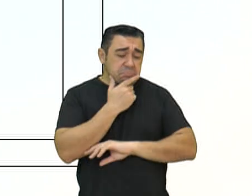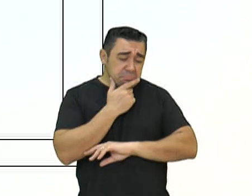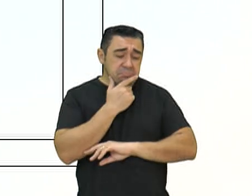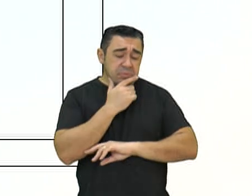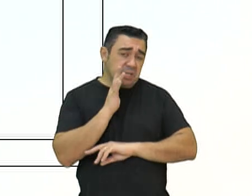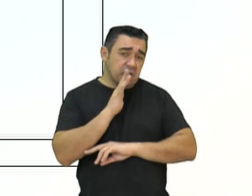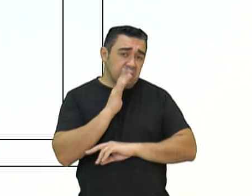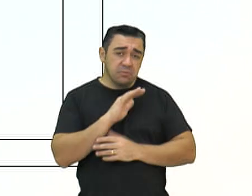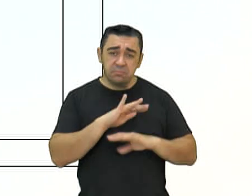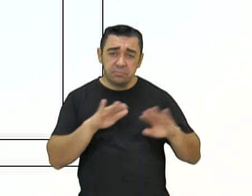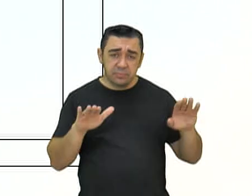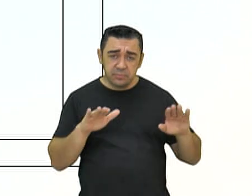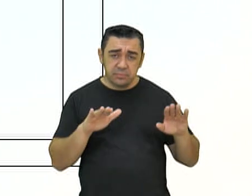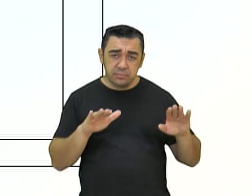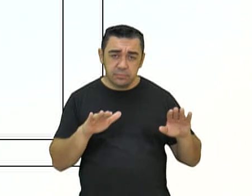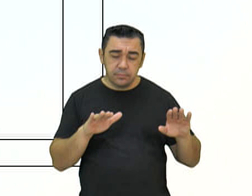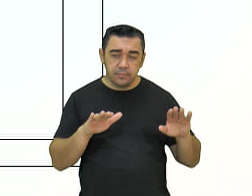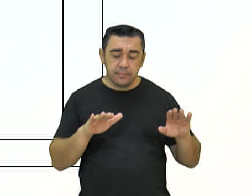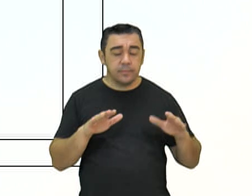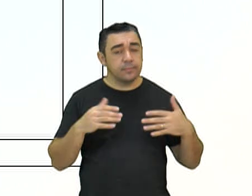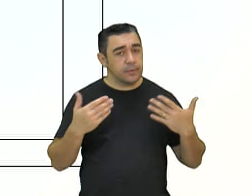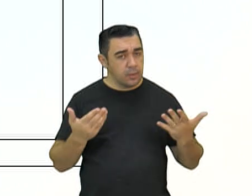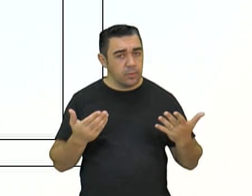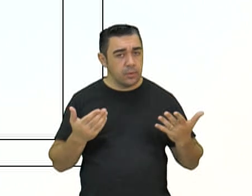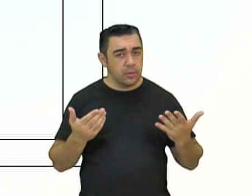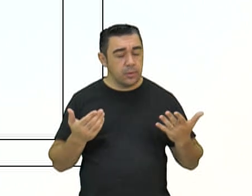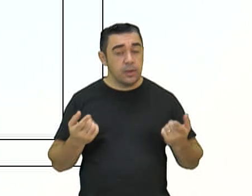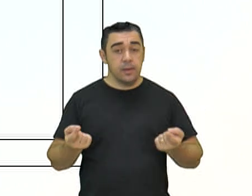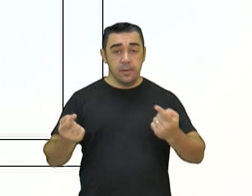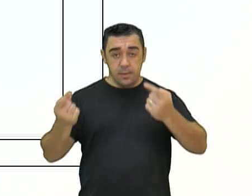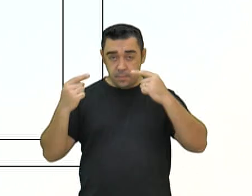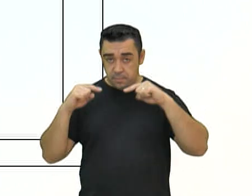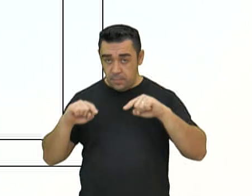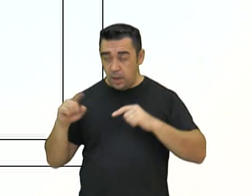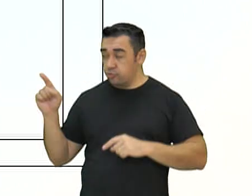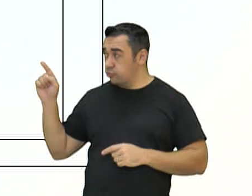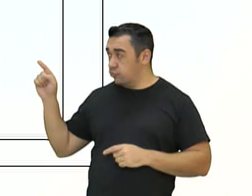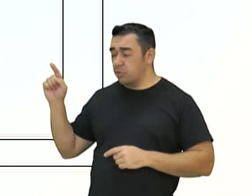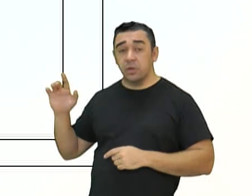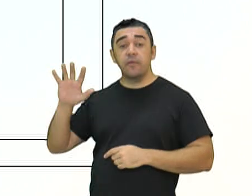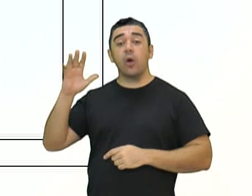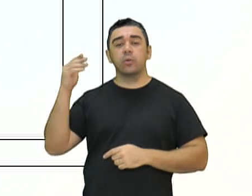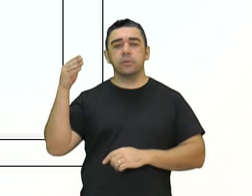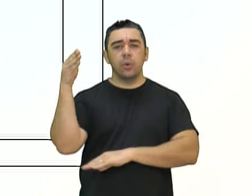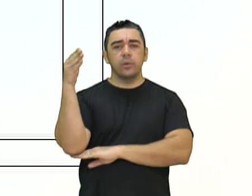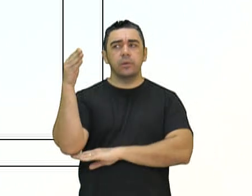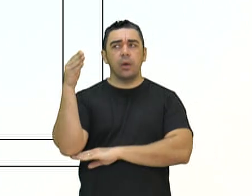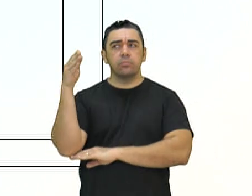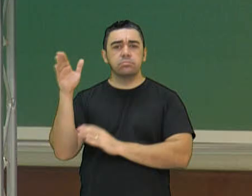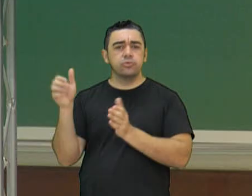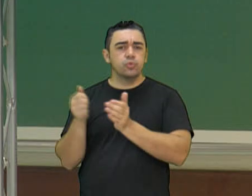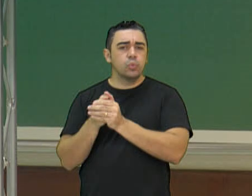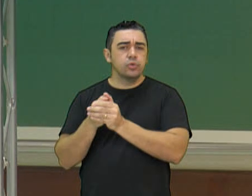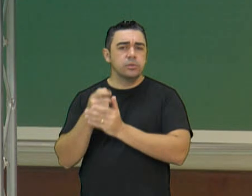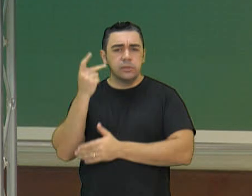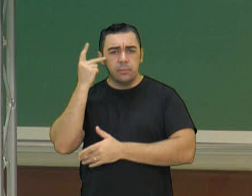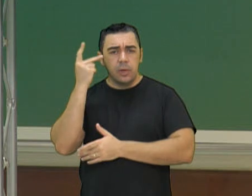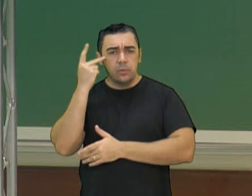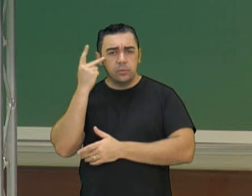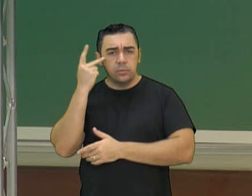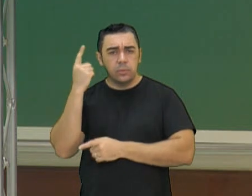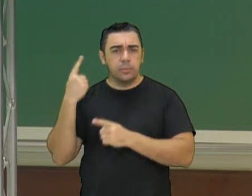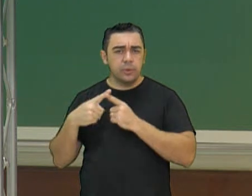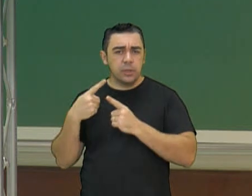que geram essa expectativa. Né? Então, o que será que vai acontecer nesse hotel que fica escondido em São Paulo? Por que que esse hotel